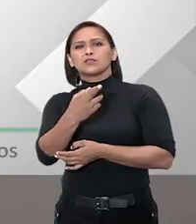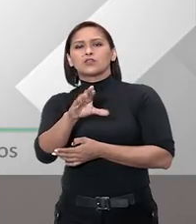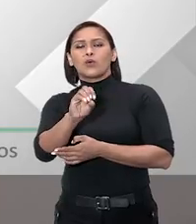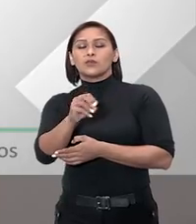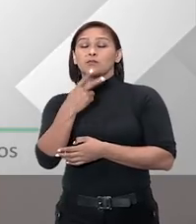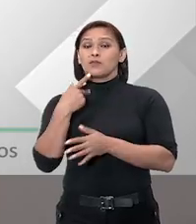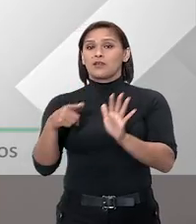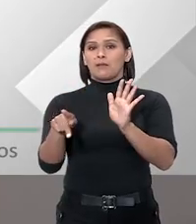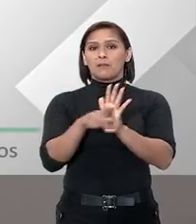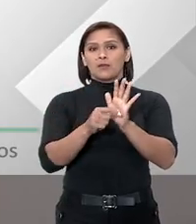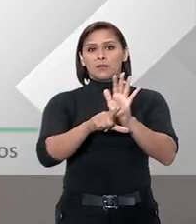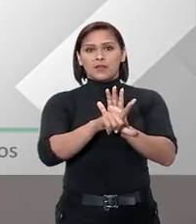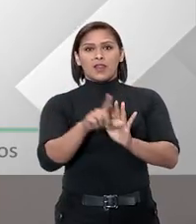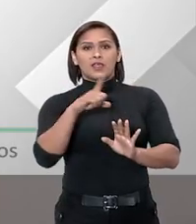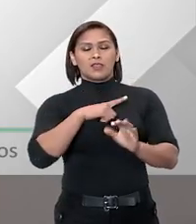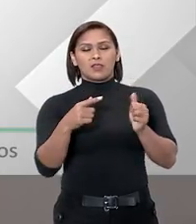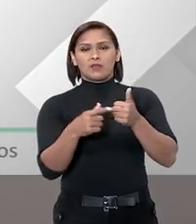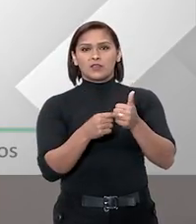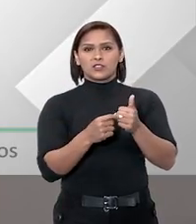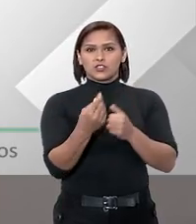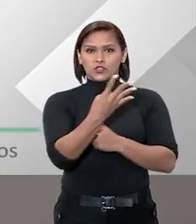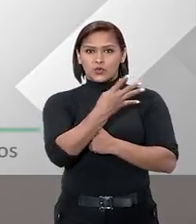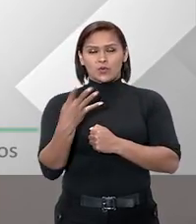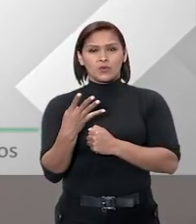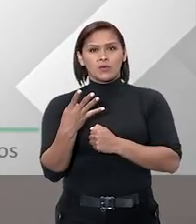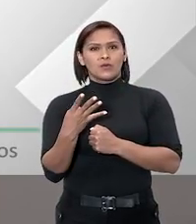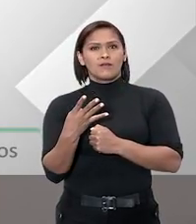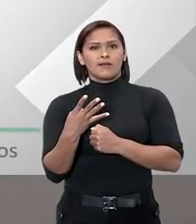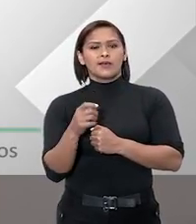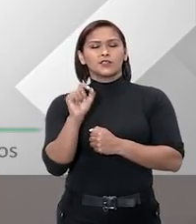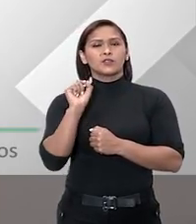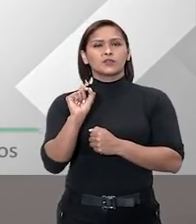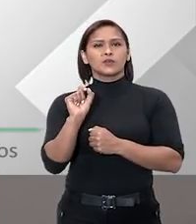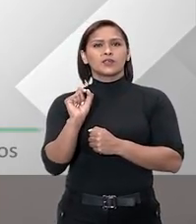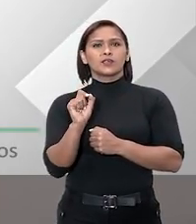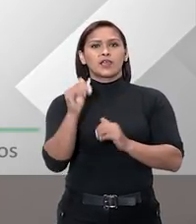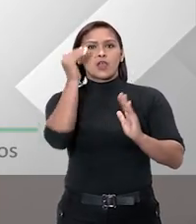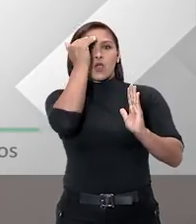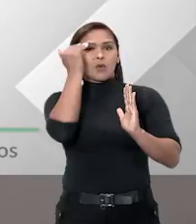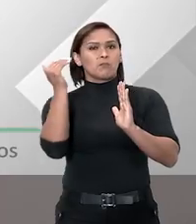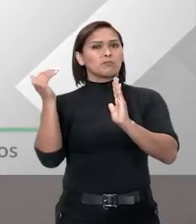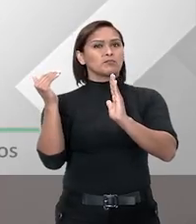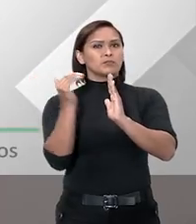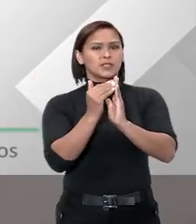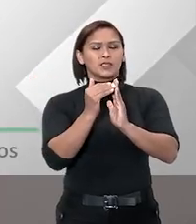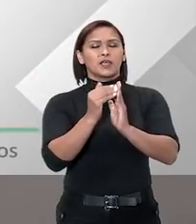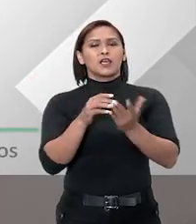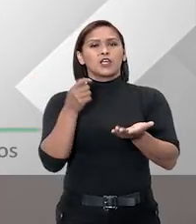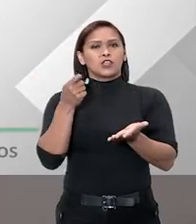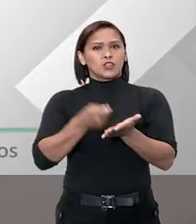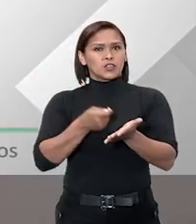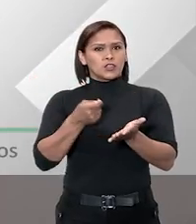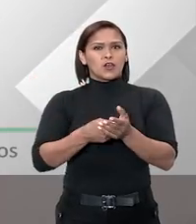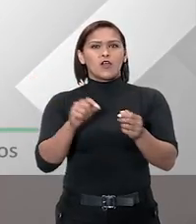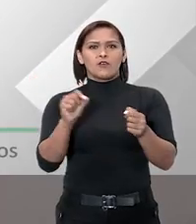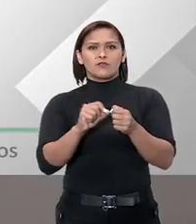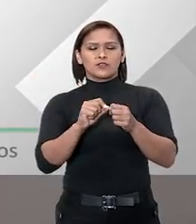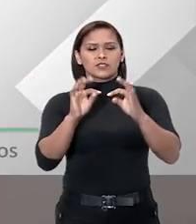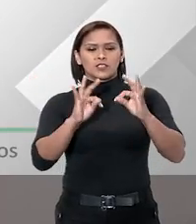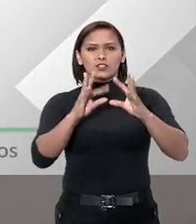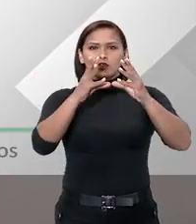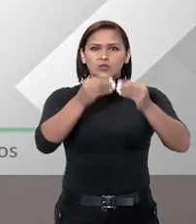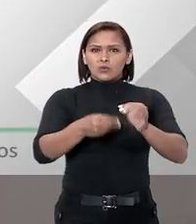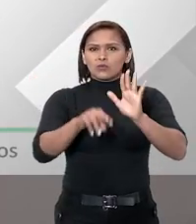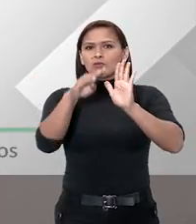lei prevê, lá no seu artigo 4º, que é obrigatório o cumprimento integral de todo o